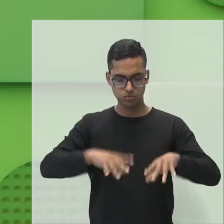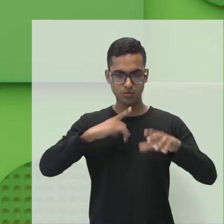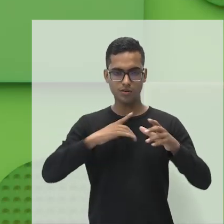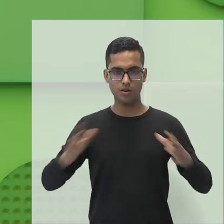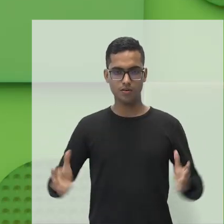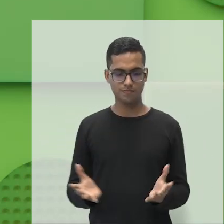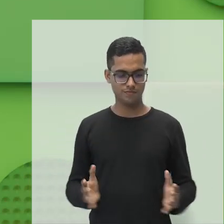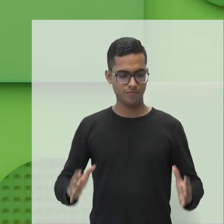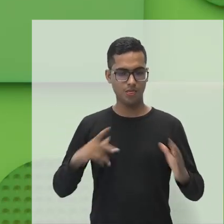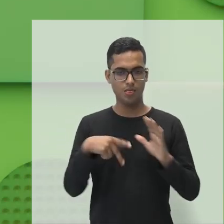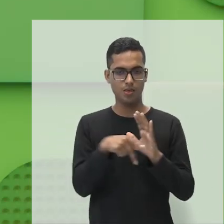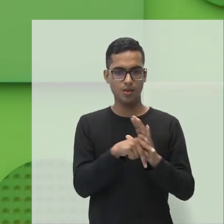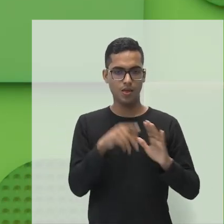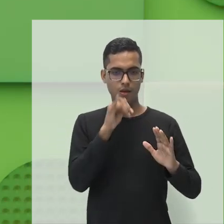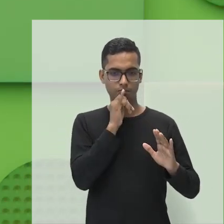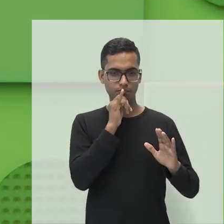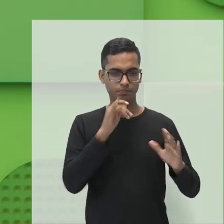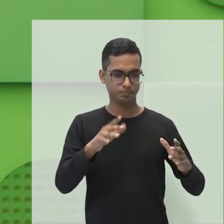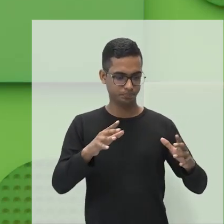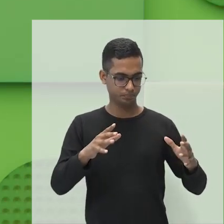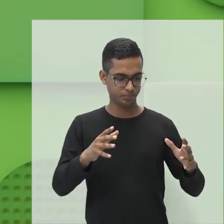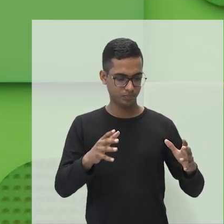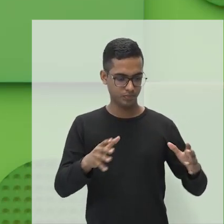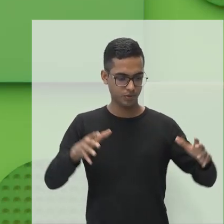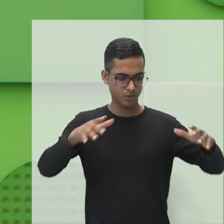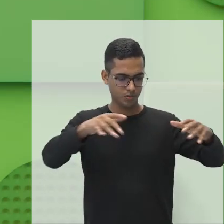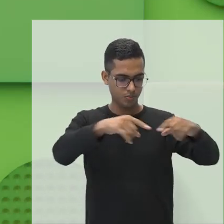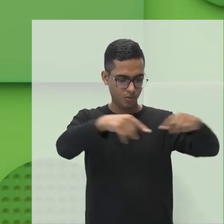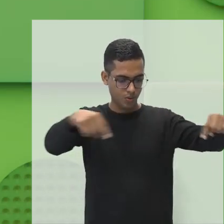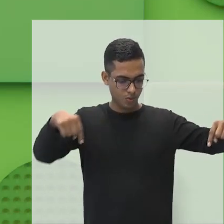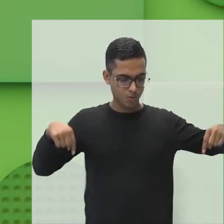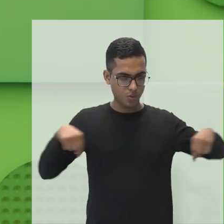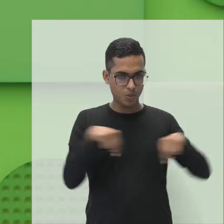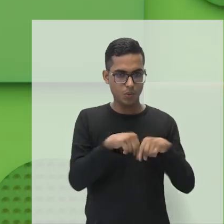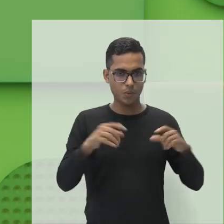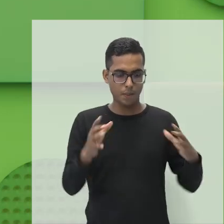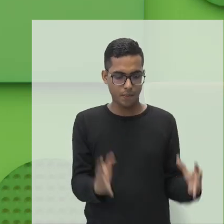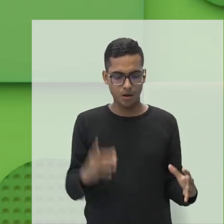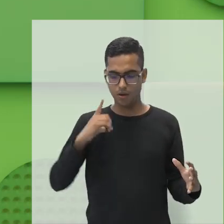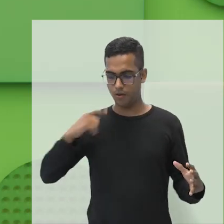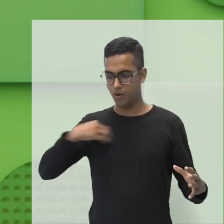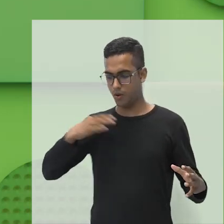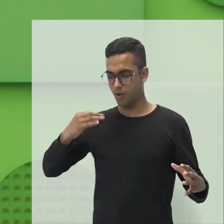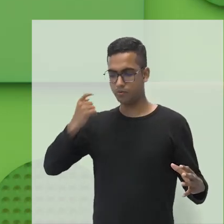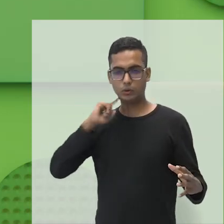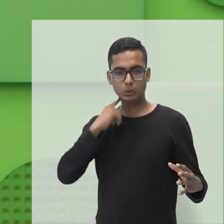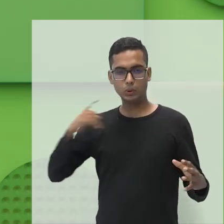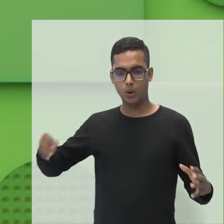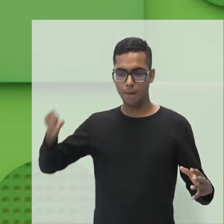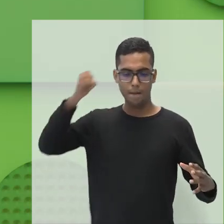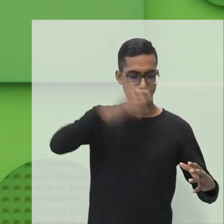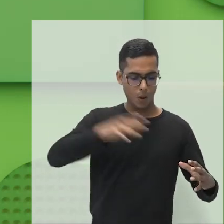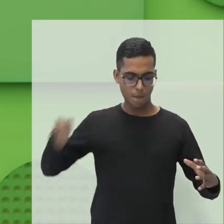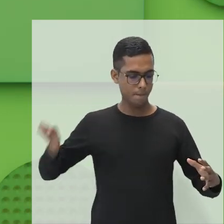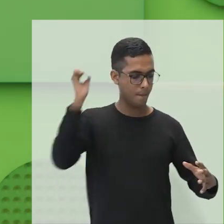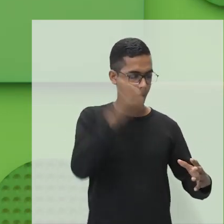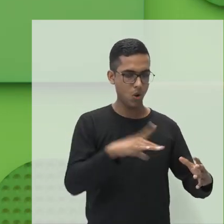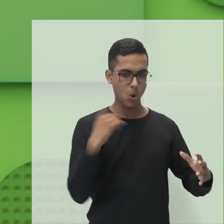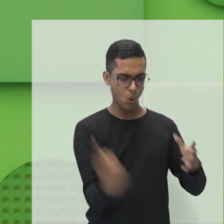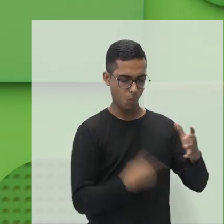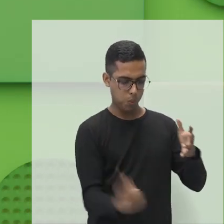da roupa e o que você quer no final? A sua roupa mais seca. Então,